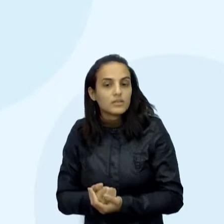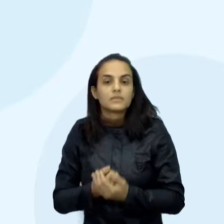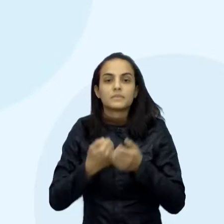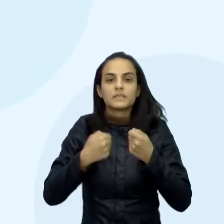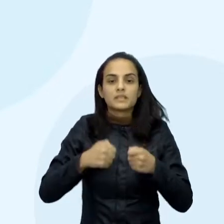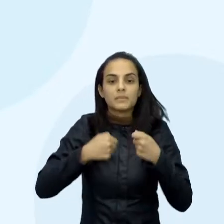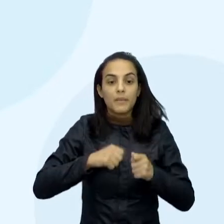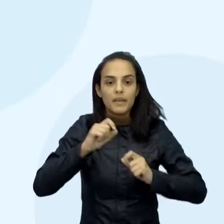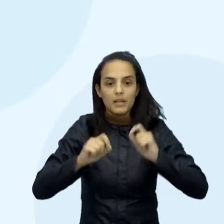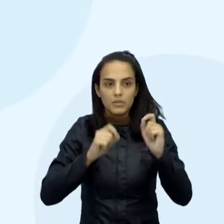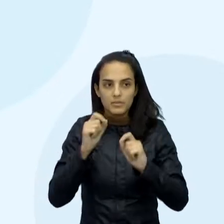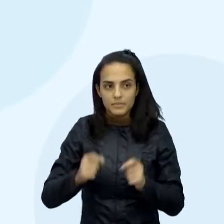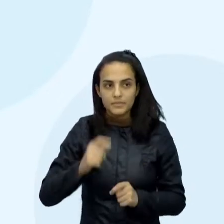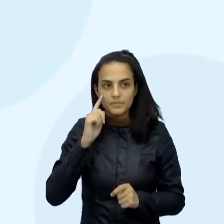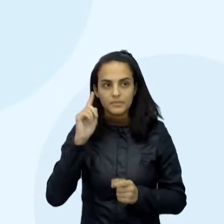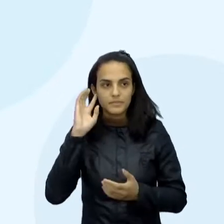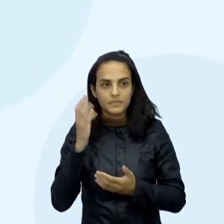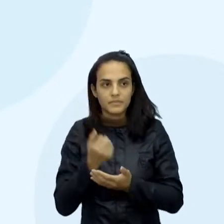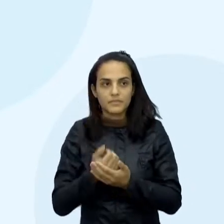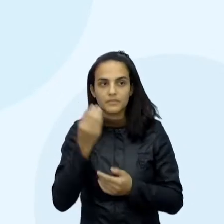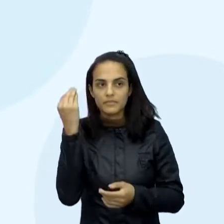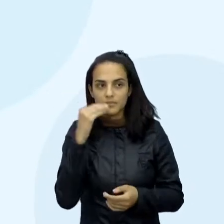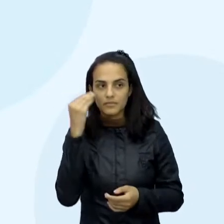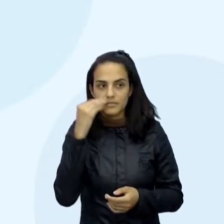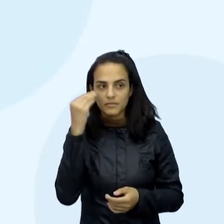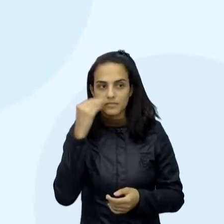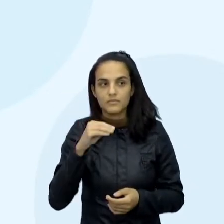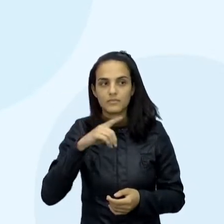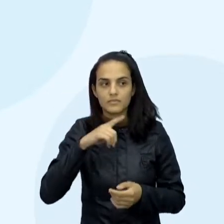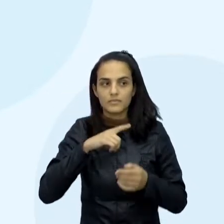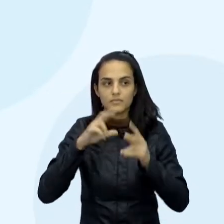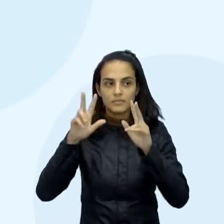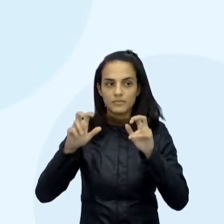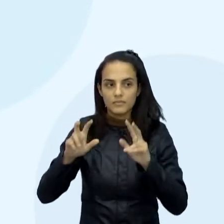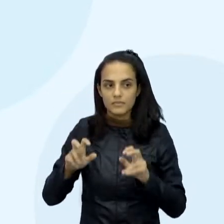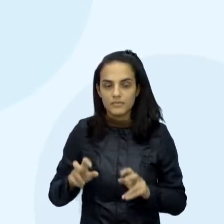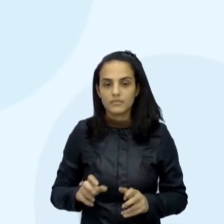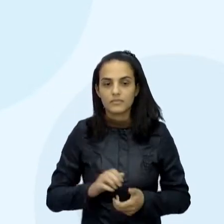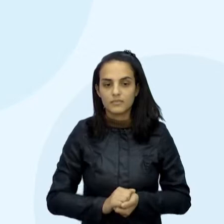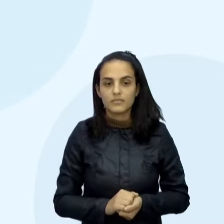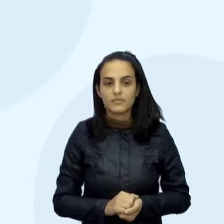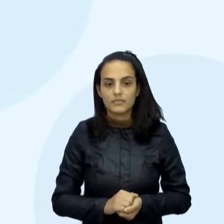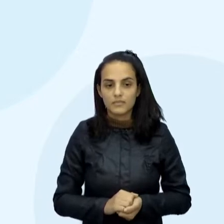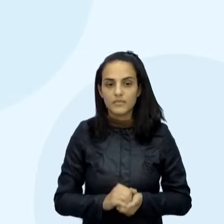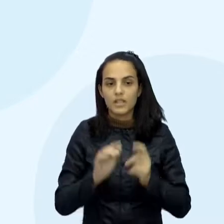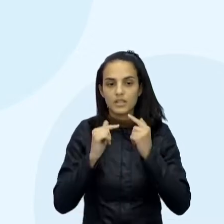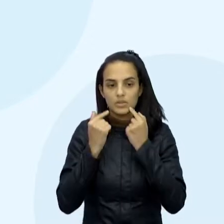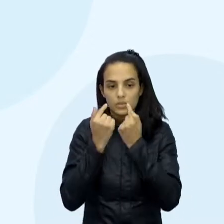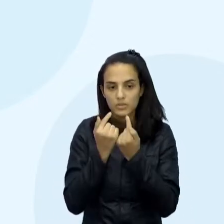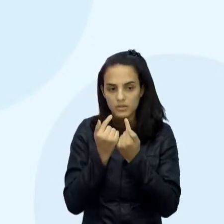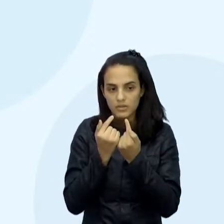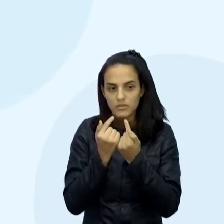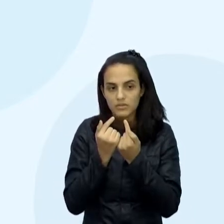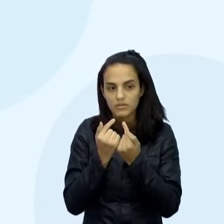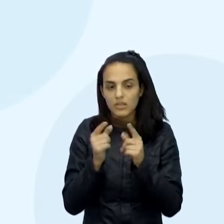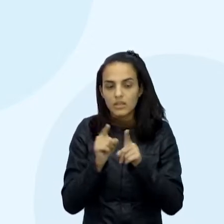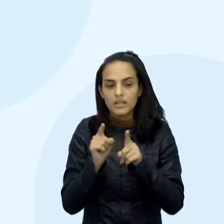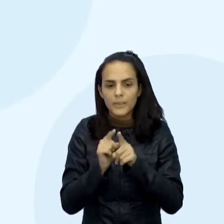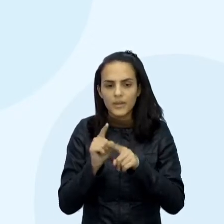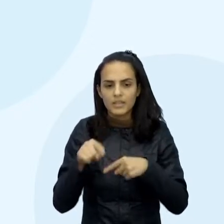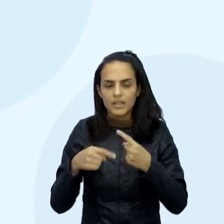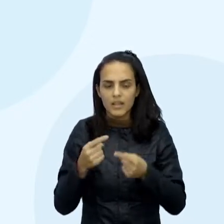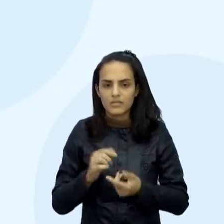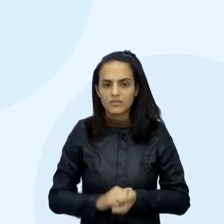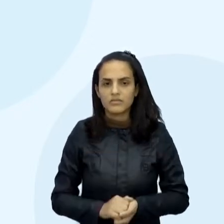conter nesse podcast, né? Aproveitamento, né? Questões sobre aproveitamento da geotérmica e também da